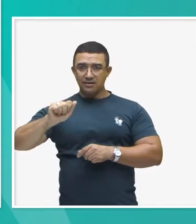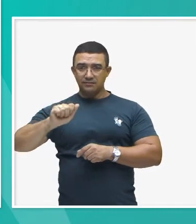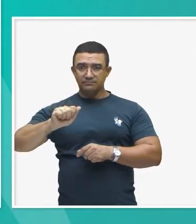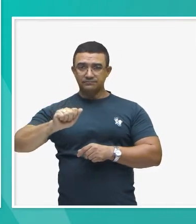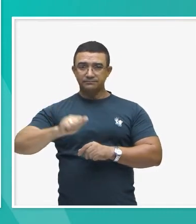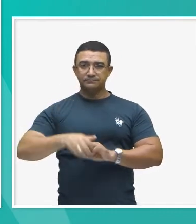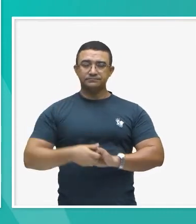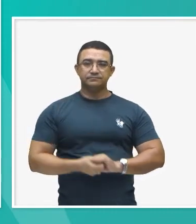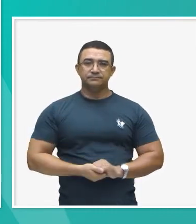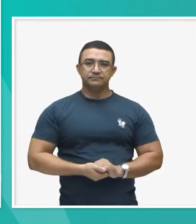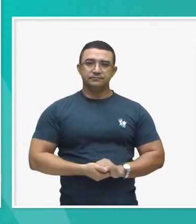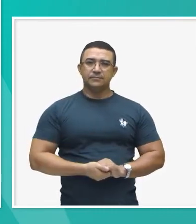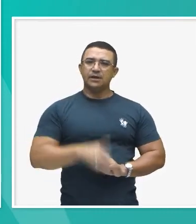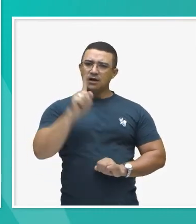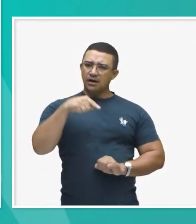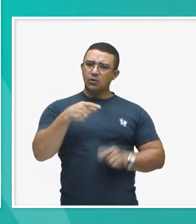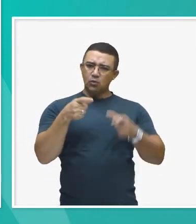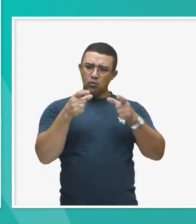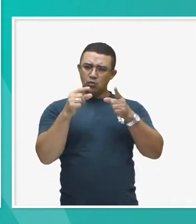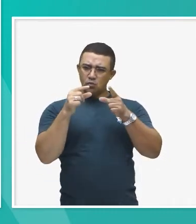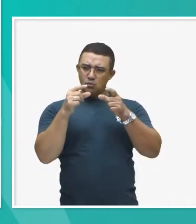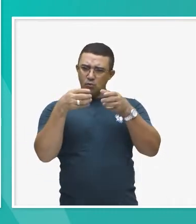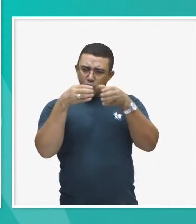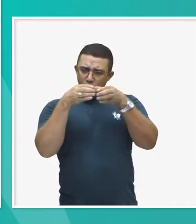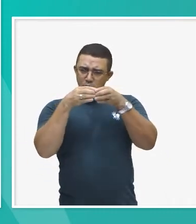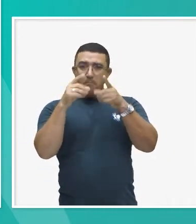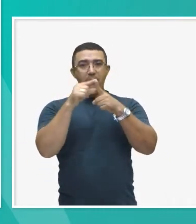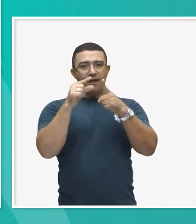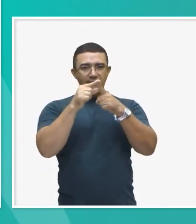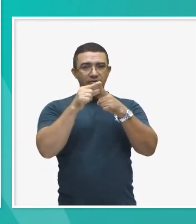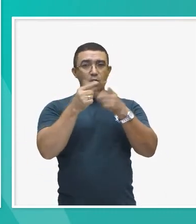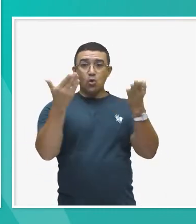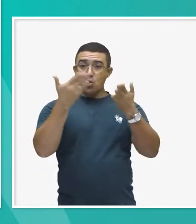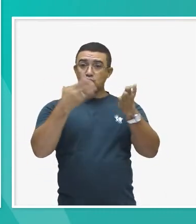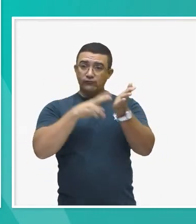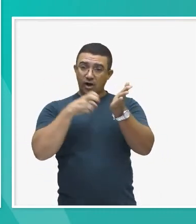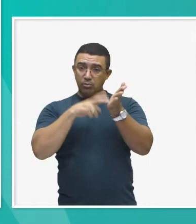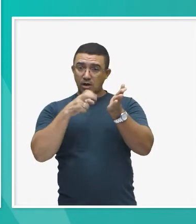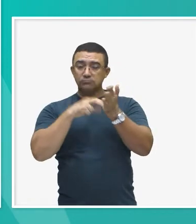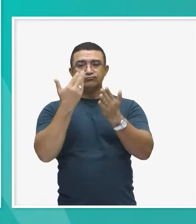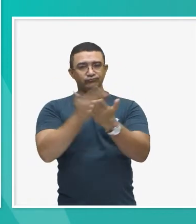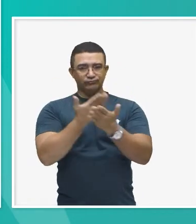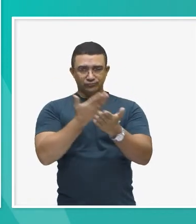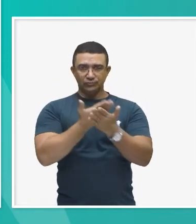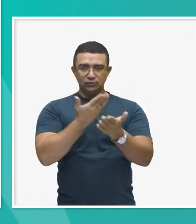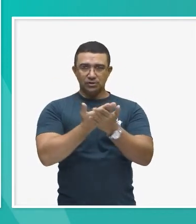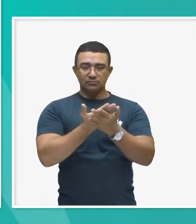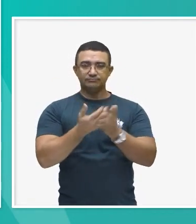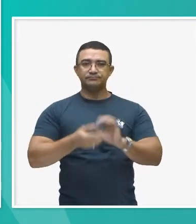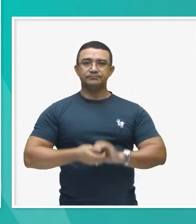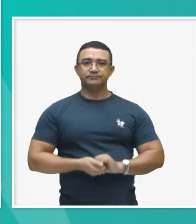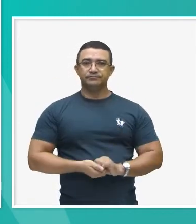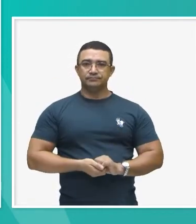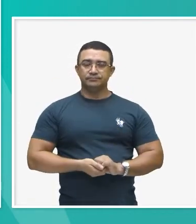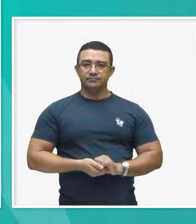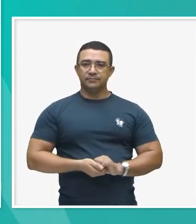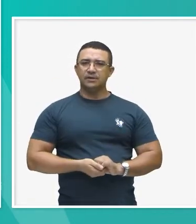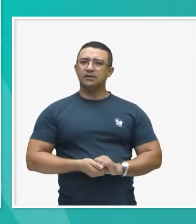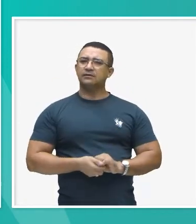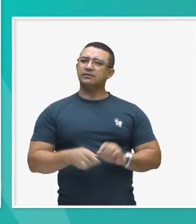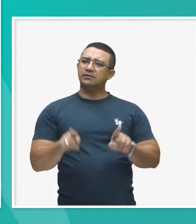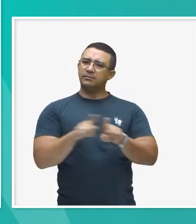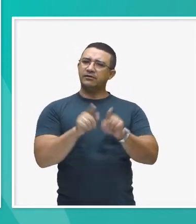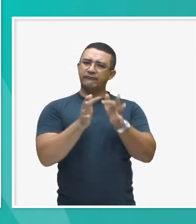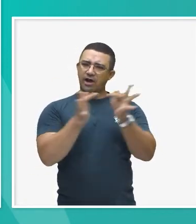baleias. Esse é o grupo de palavras que nós vamos estudar hoje. E a expressão importante dentro